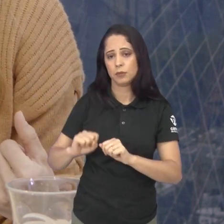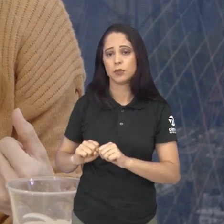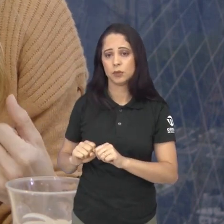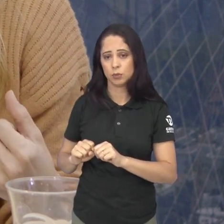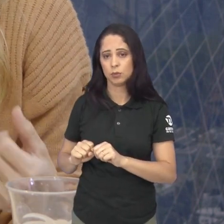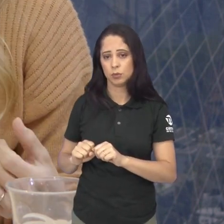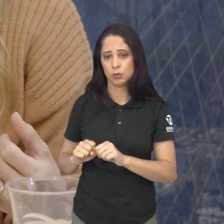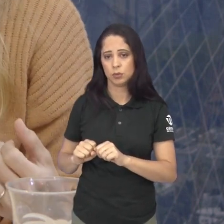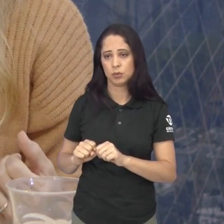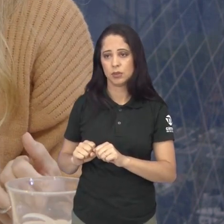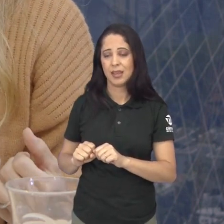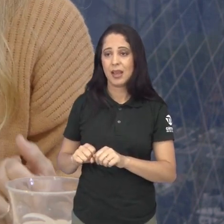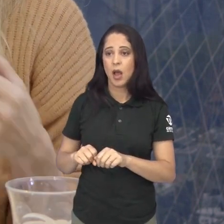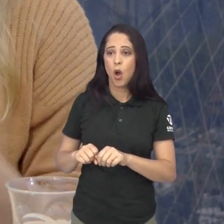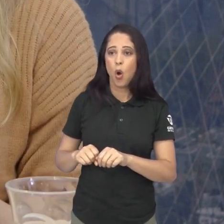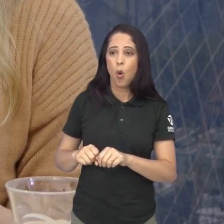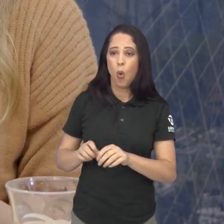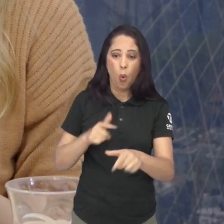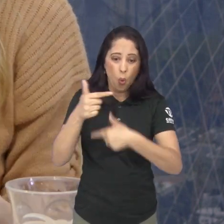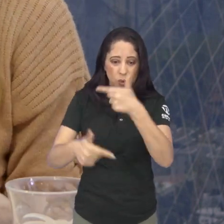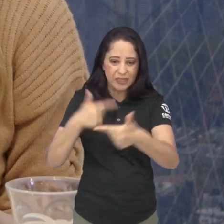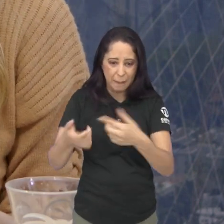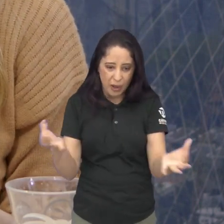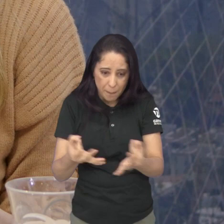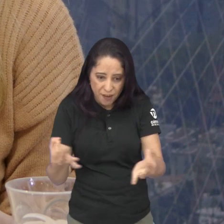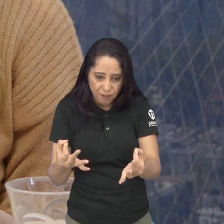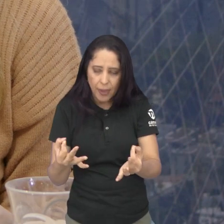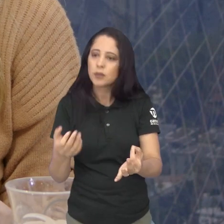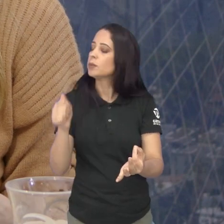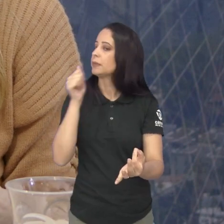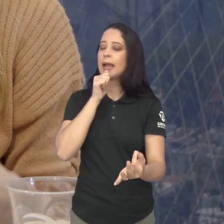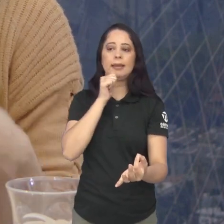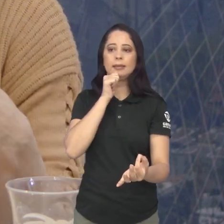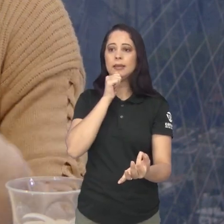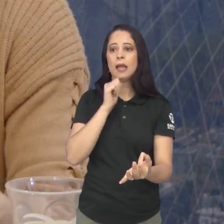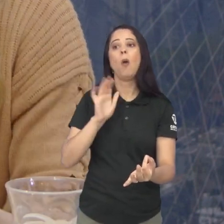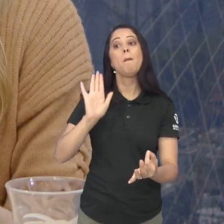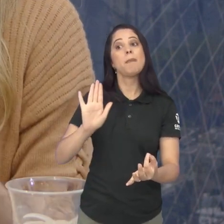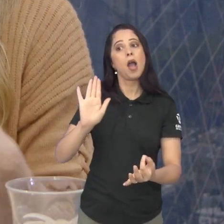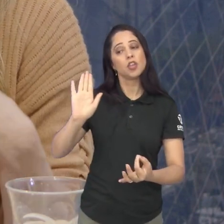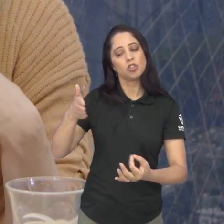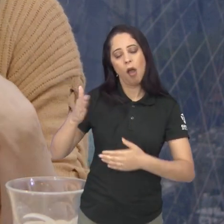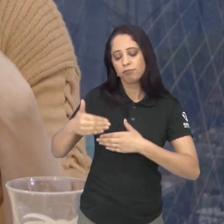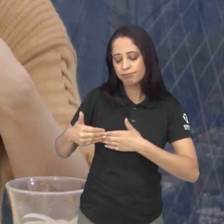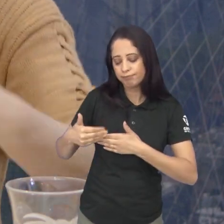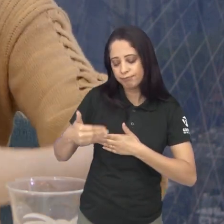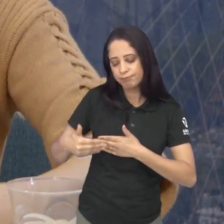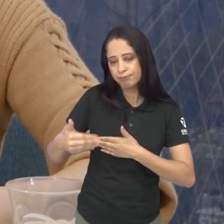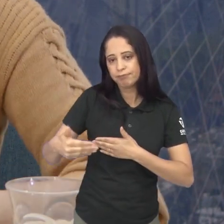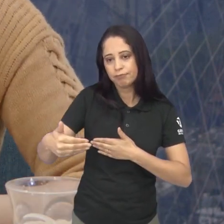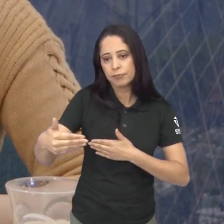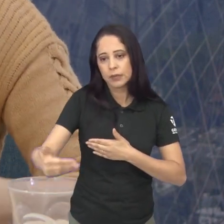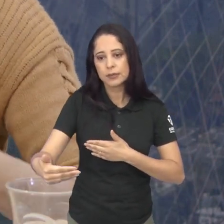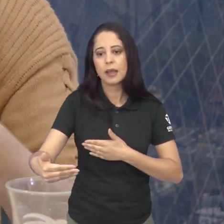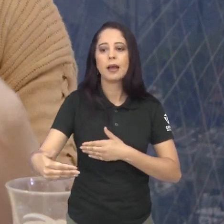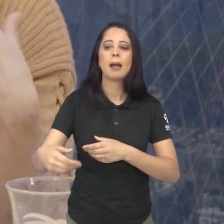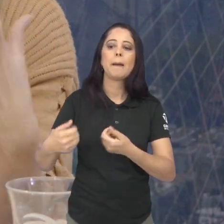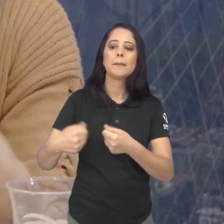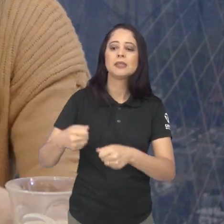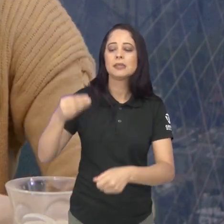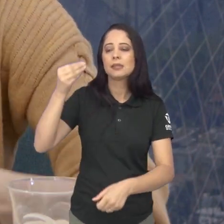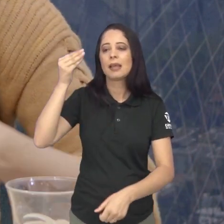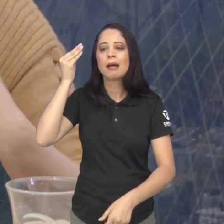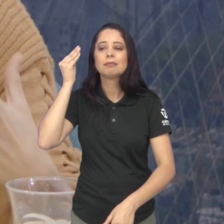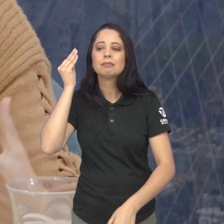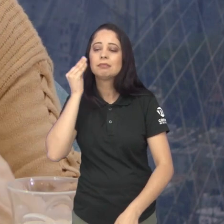de tá aquém do que eu preciso, tá aquém, mas já foi um primeiro passo, então vamos trazer outras alternativas, vamos